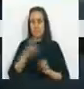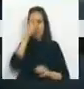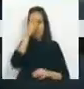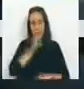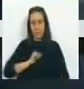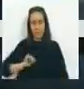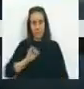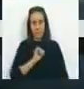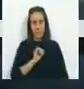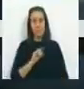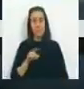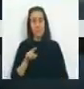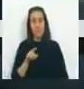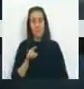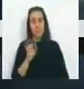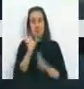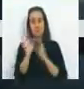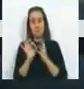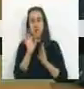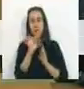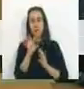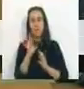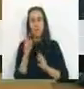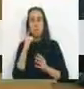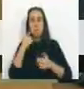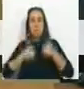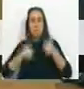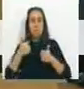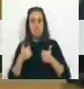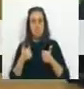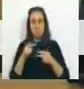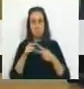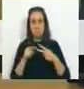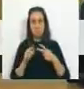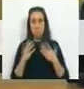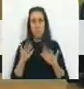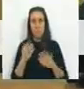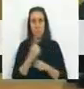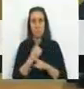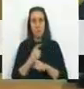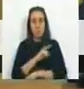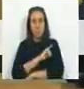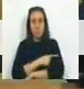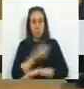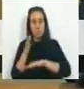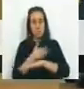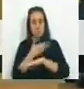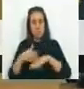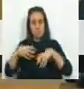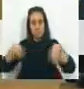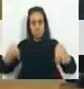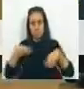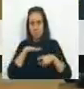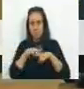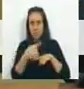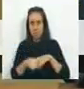opinião. É que estas aflorações, das duas uma, ou afrontam o princípio da separação de poderes, porque não é o Governo